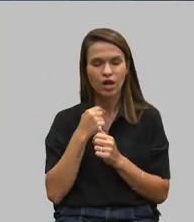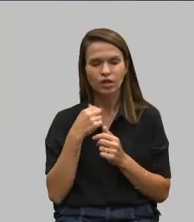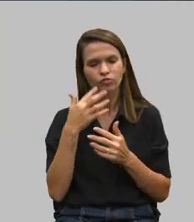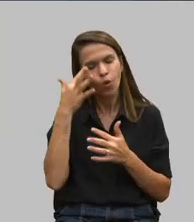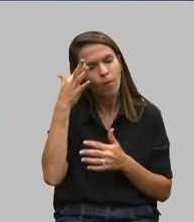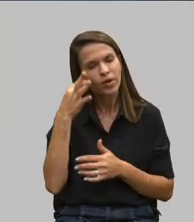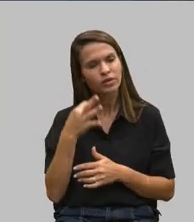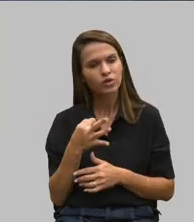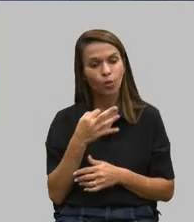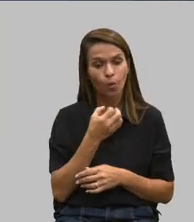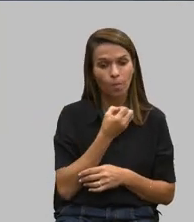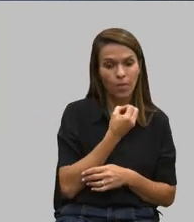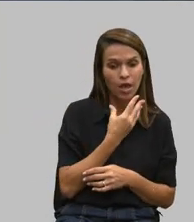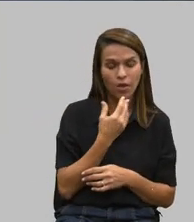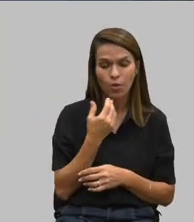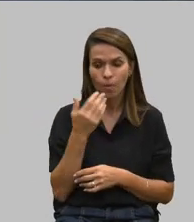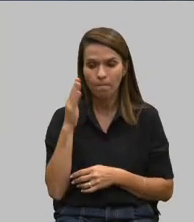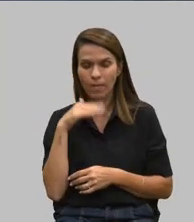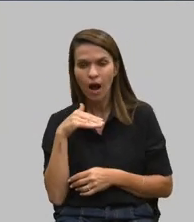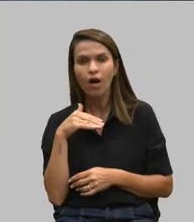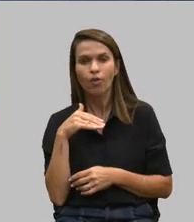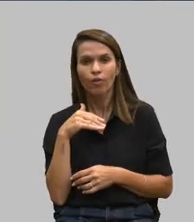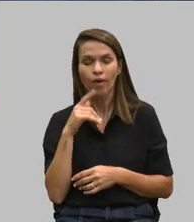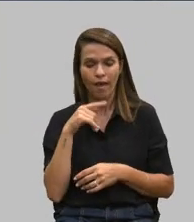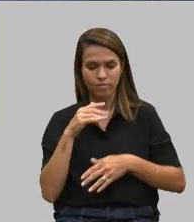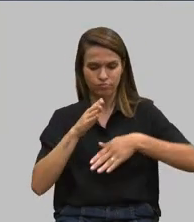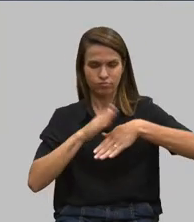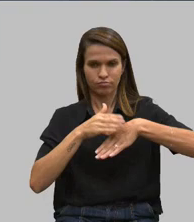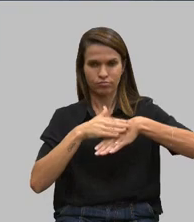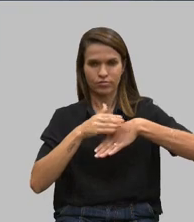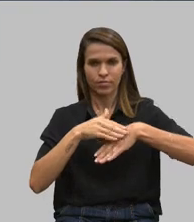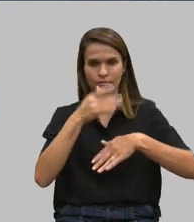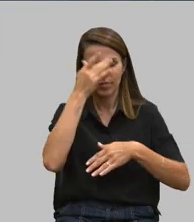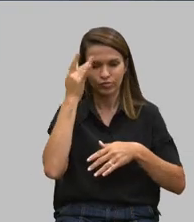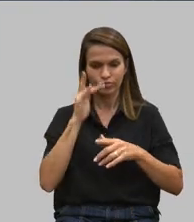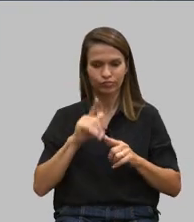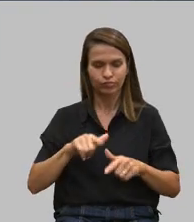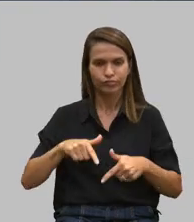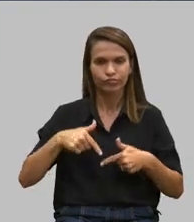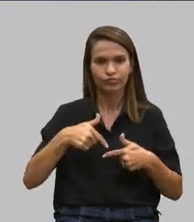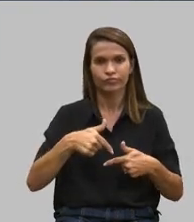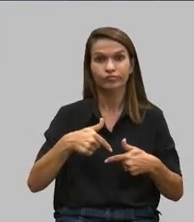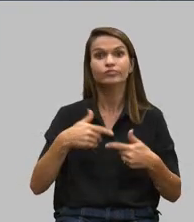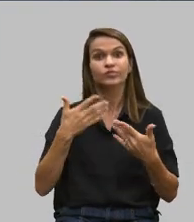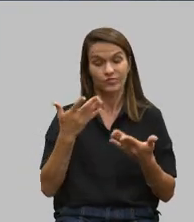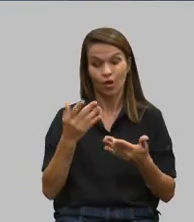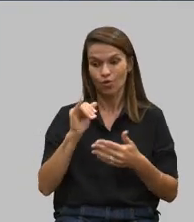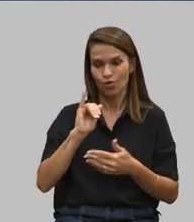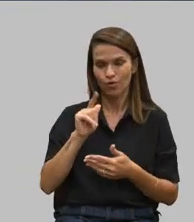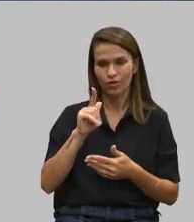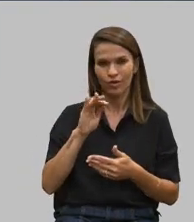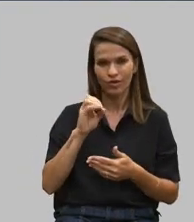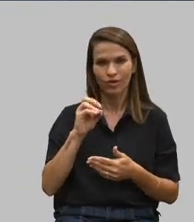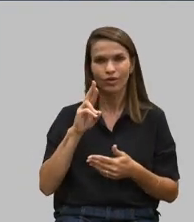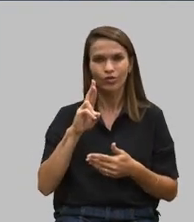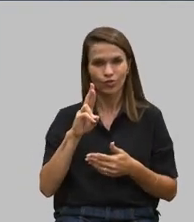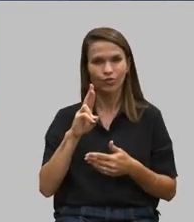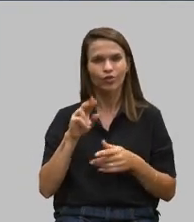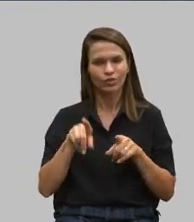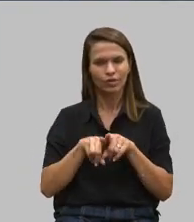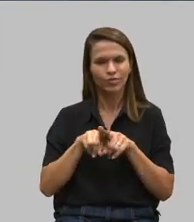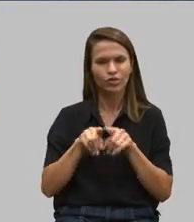ficam na mão de quem o pratica e o nosso secretário Fábio o secretário Igor com esse programa deram ao Governador Zema